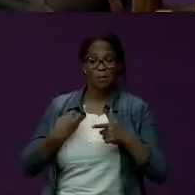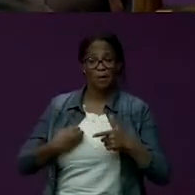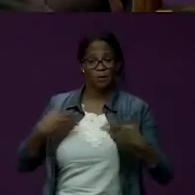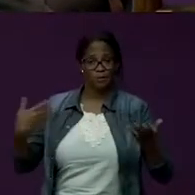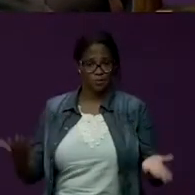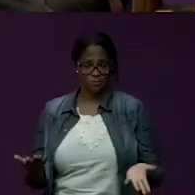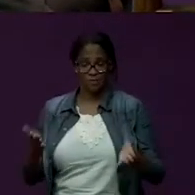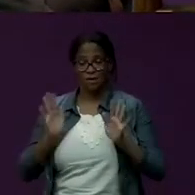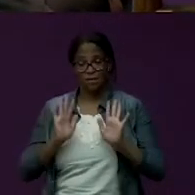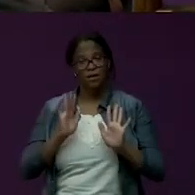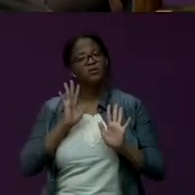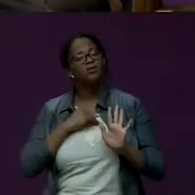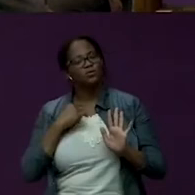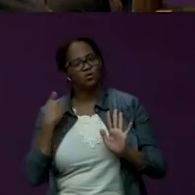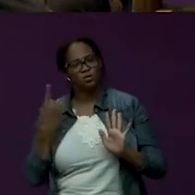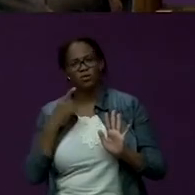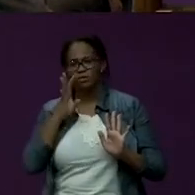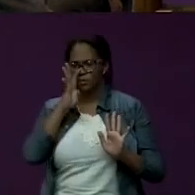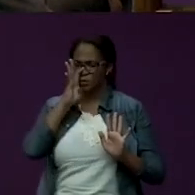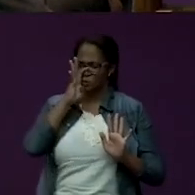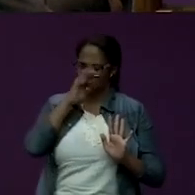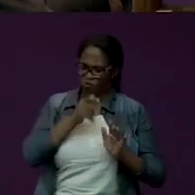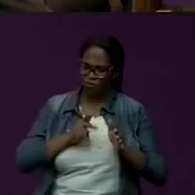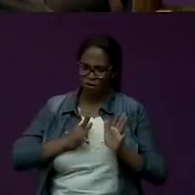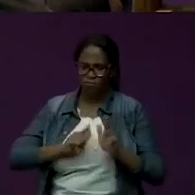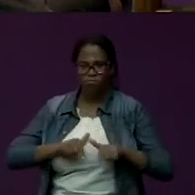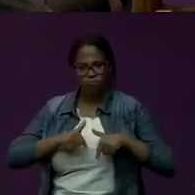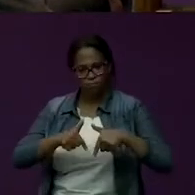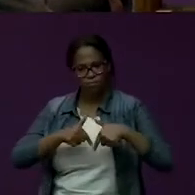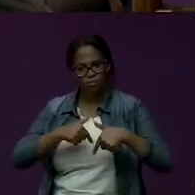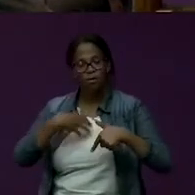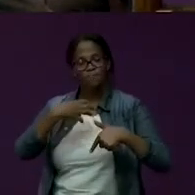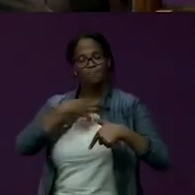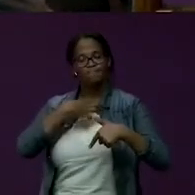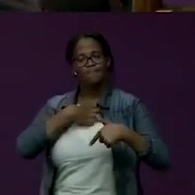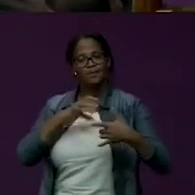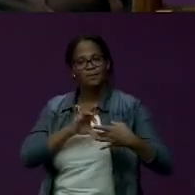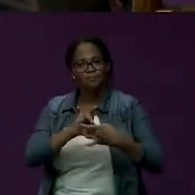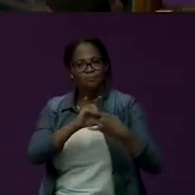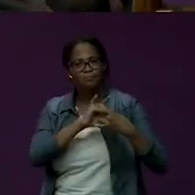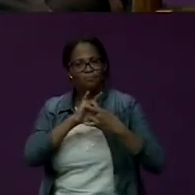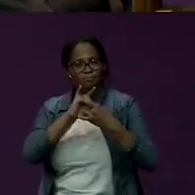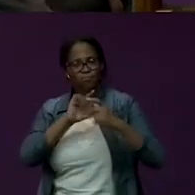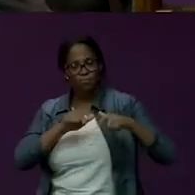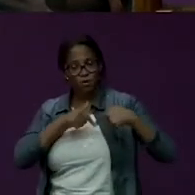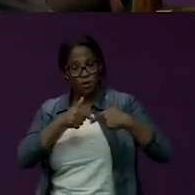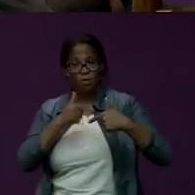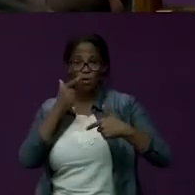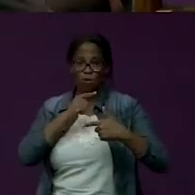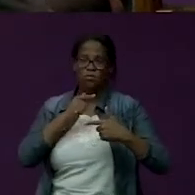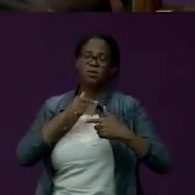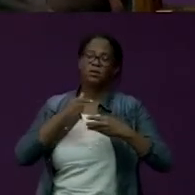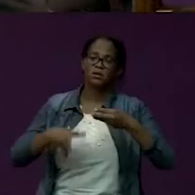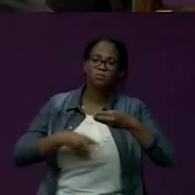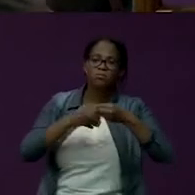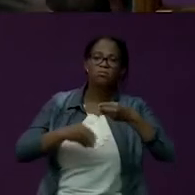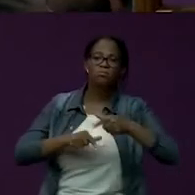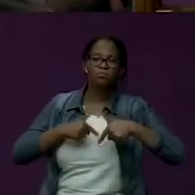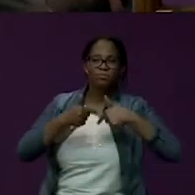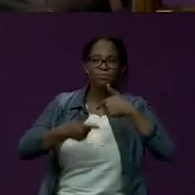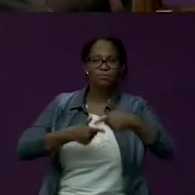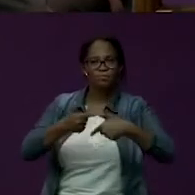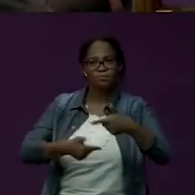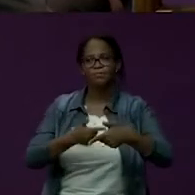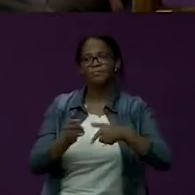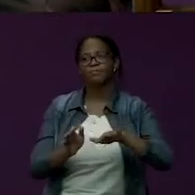acho que nós temos que continuar a lidar com a instituição, com esse espírito, não é? E buscar coisas construtivas. O